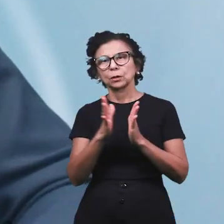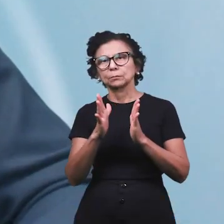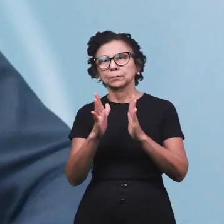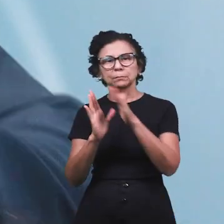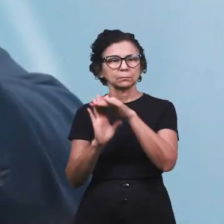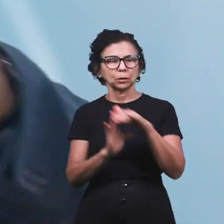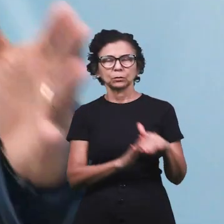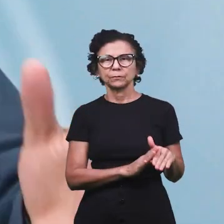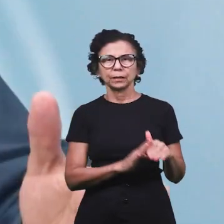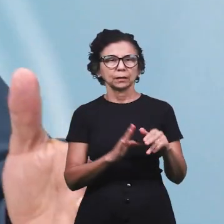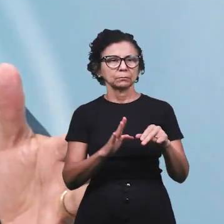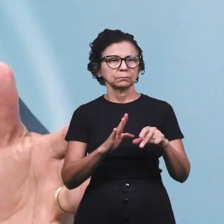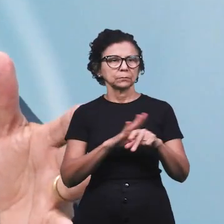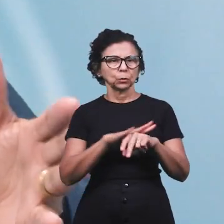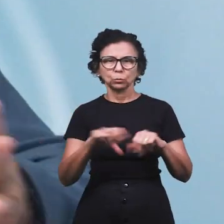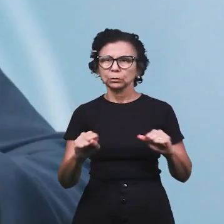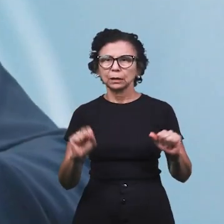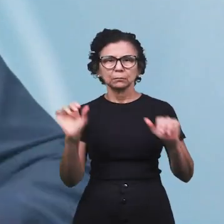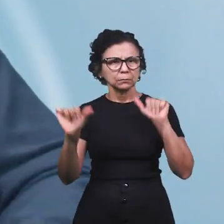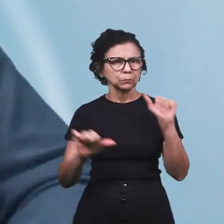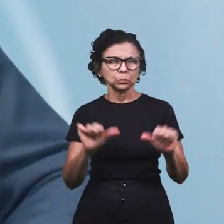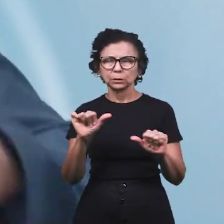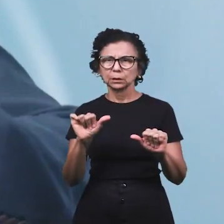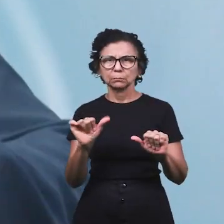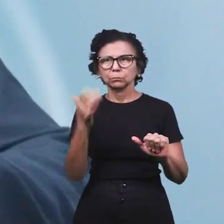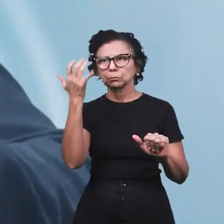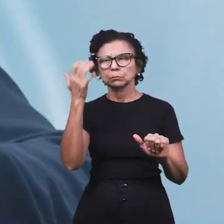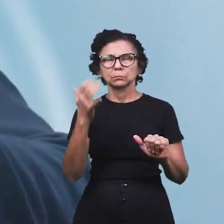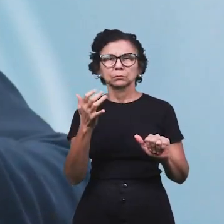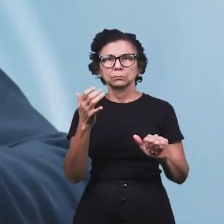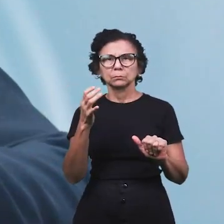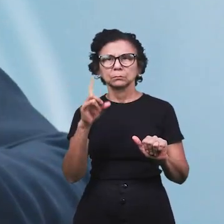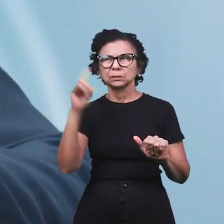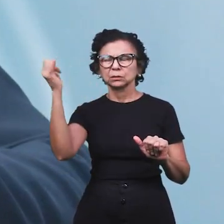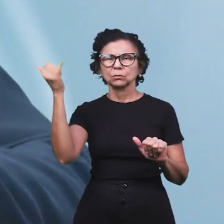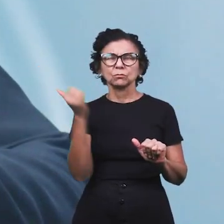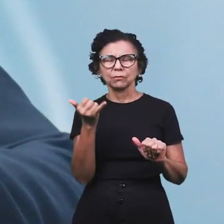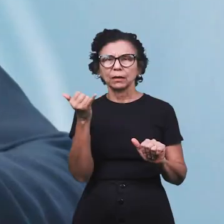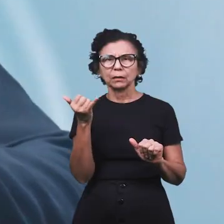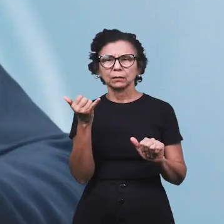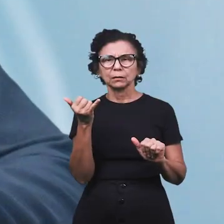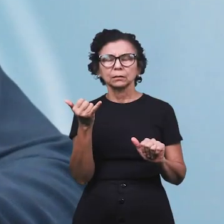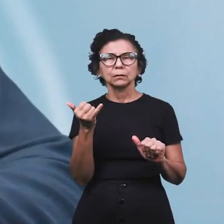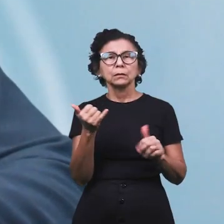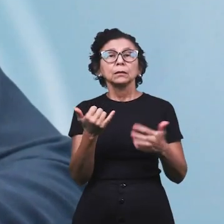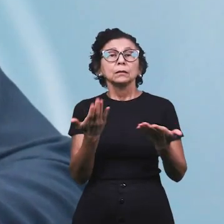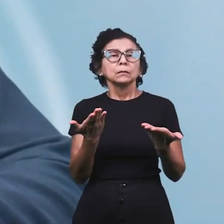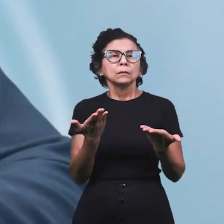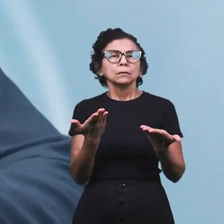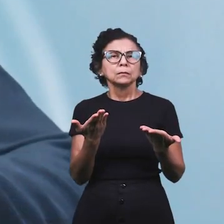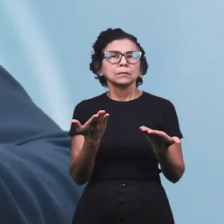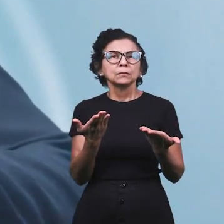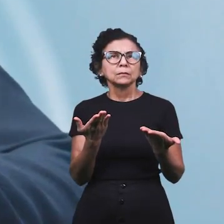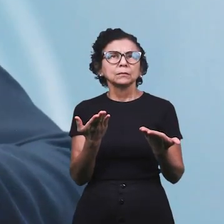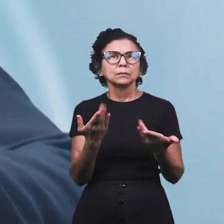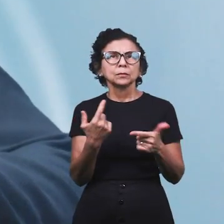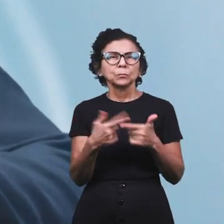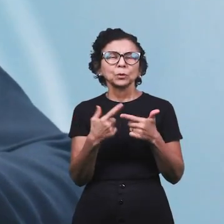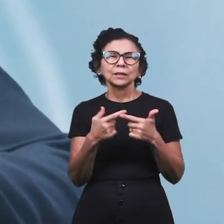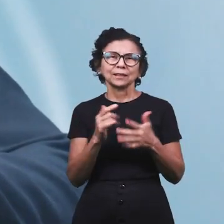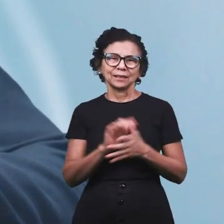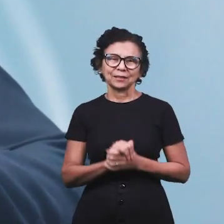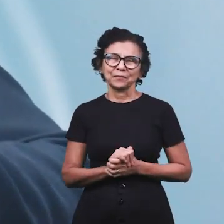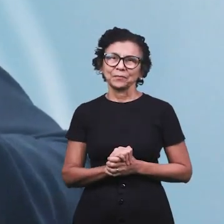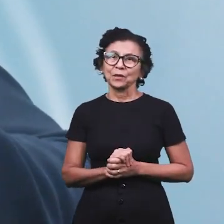alguém, mudar uma situação. E aí Deus fala, mas Deus fala por quê? Porque o servo, ele já é um